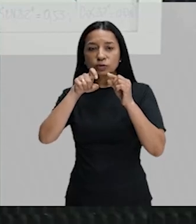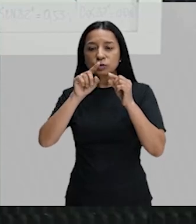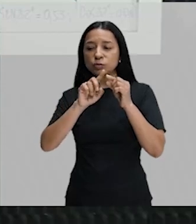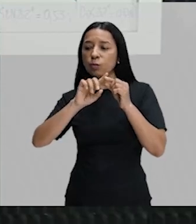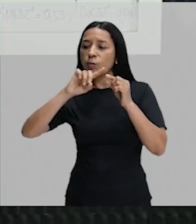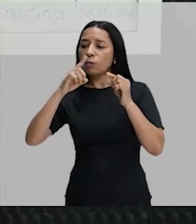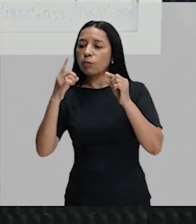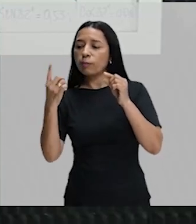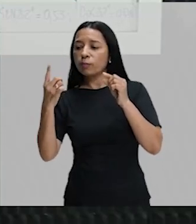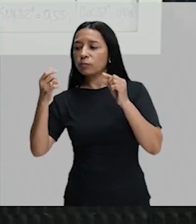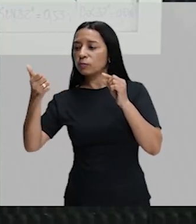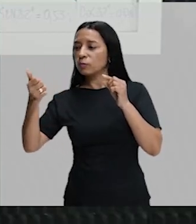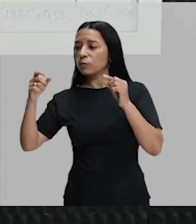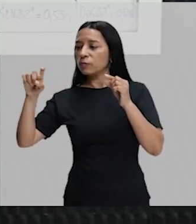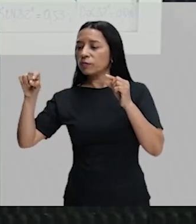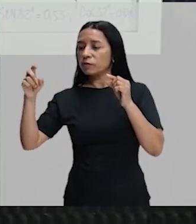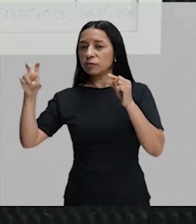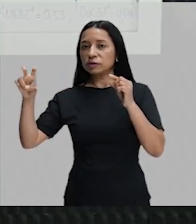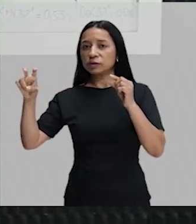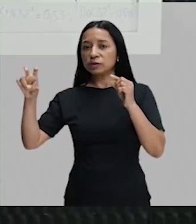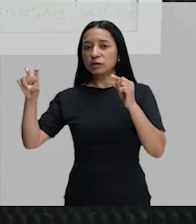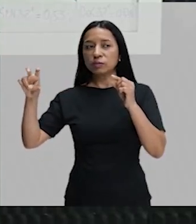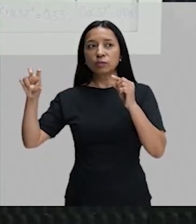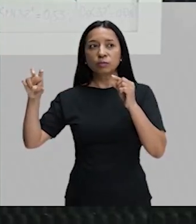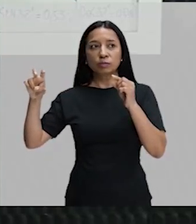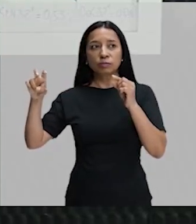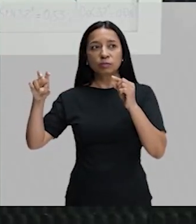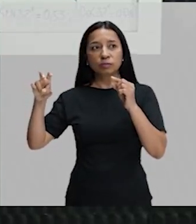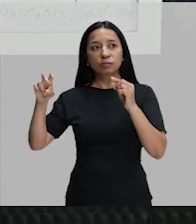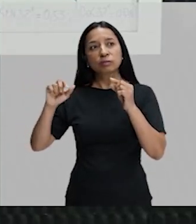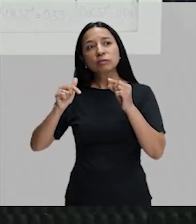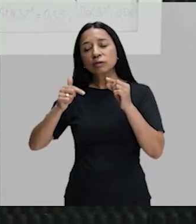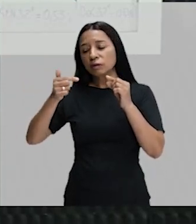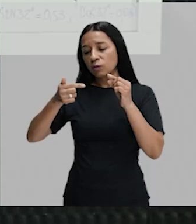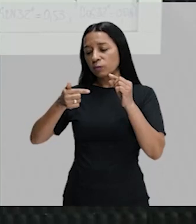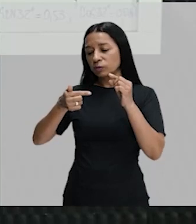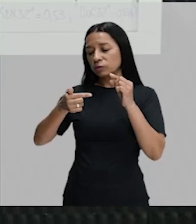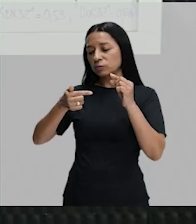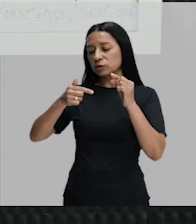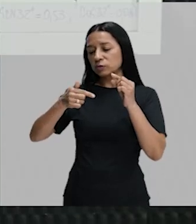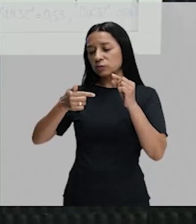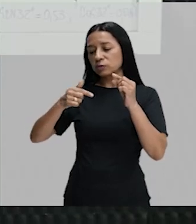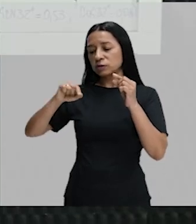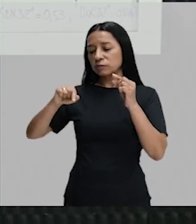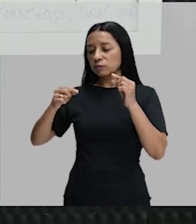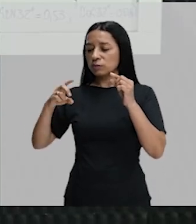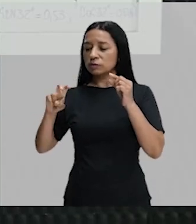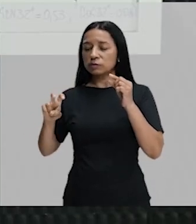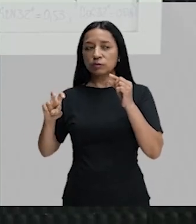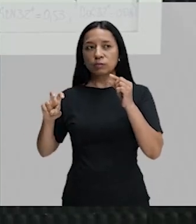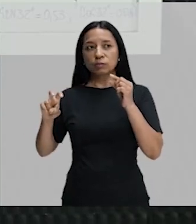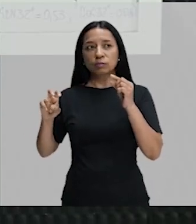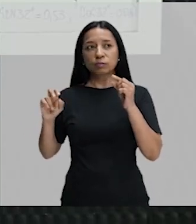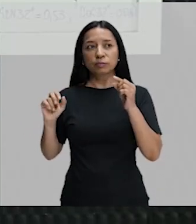aqui é 1,5 e a hipotenusa é 2,5. Então vamos dividir 1,5